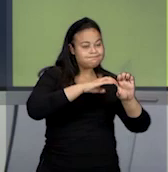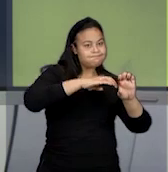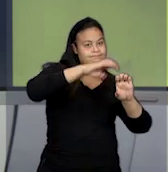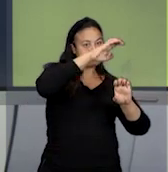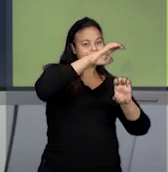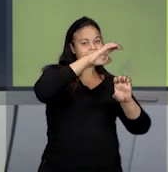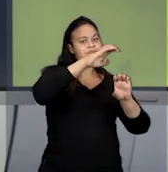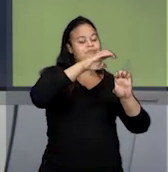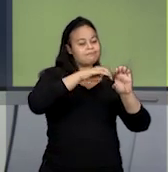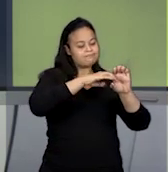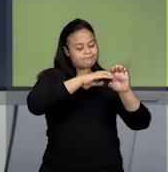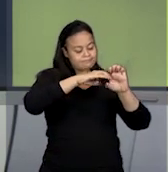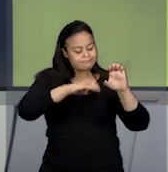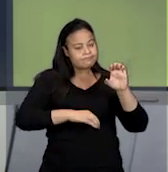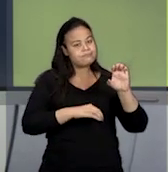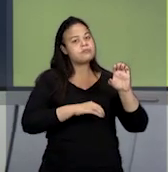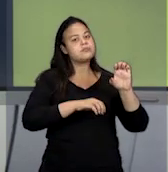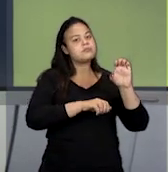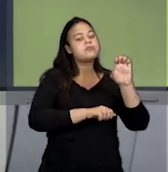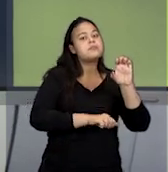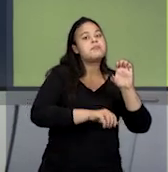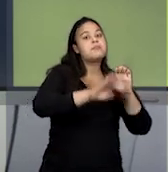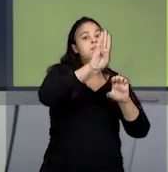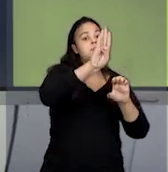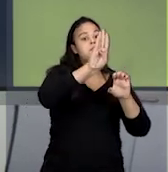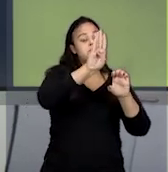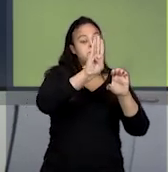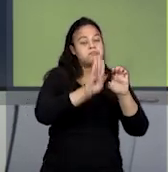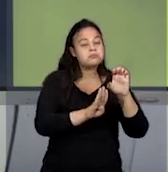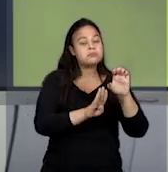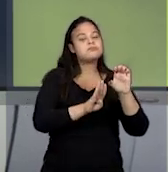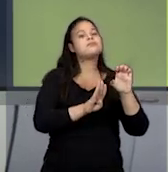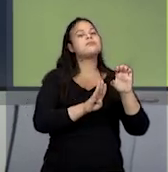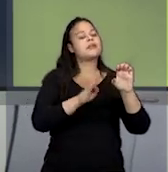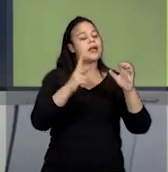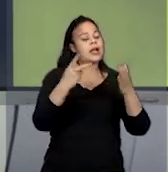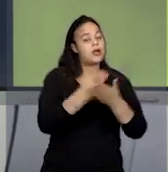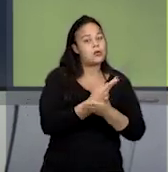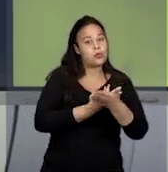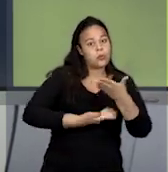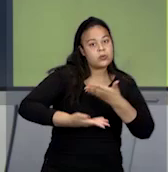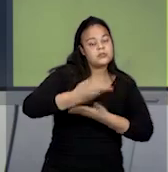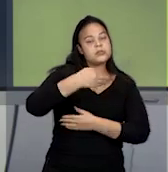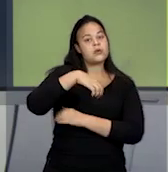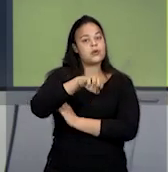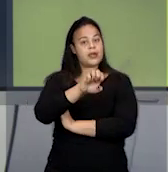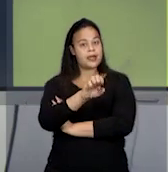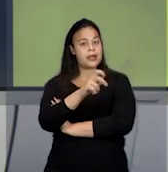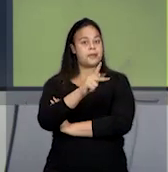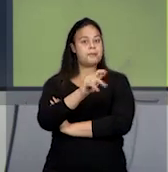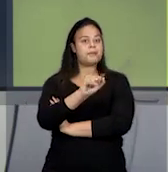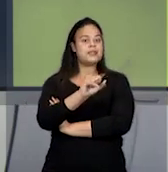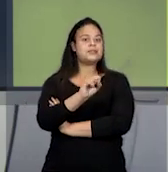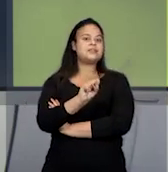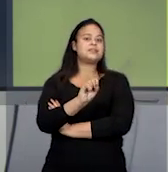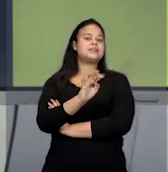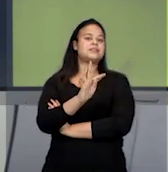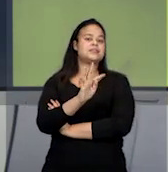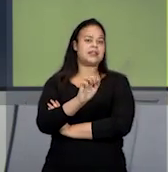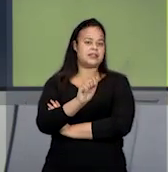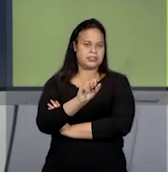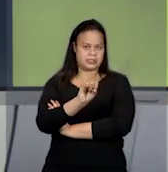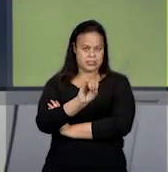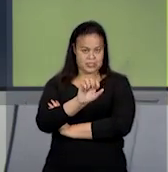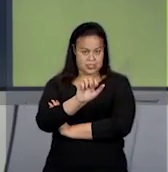alelo Bzinho. Nesse caso aqui, então, eu falo que houve epistasia, porque ele inibiu a